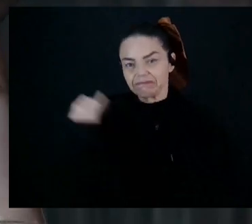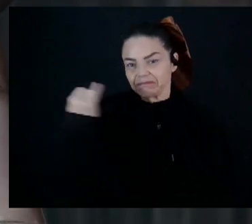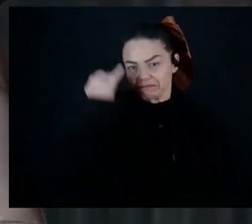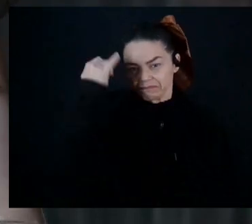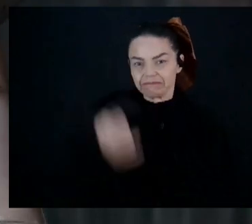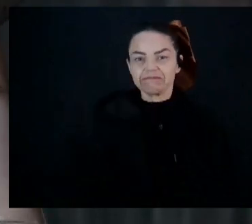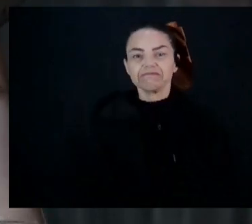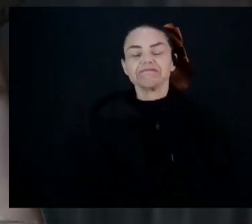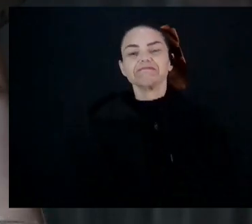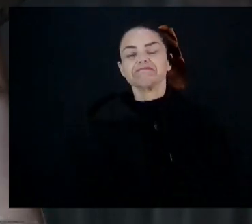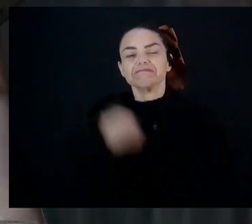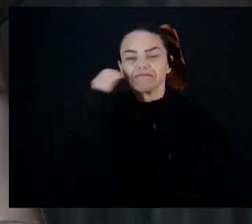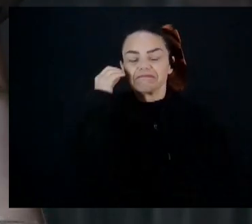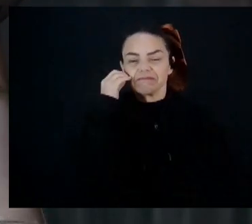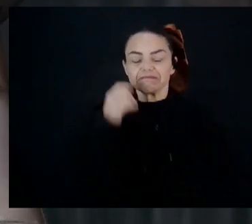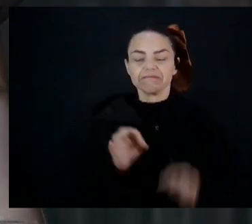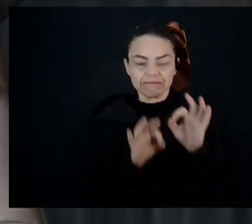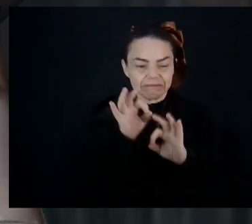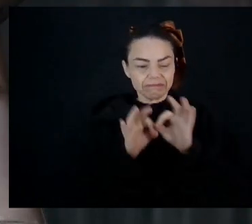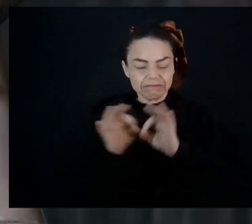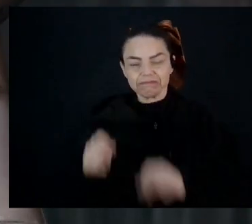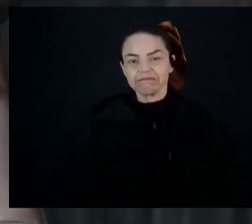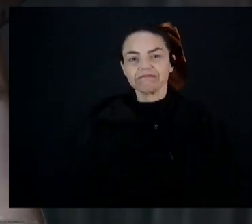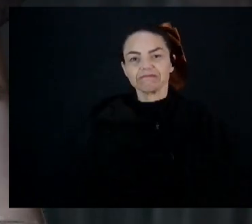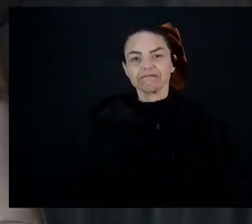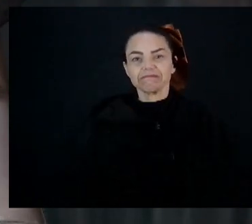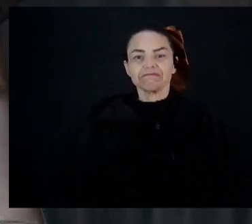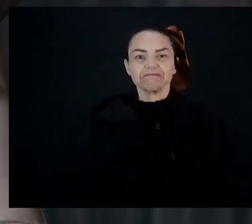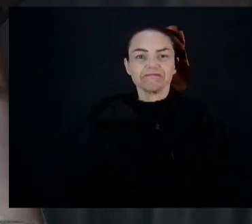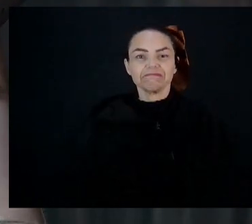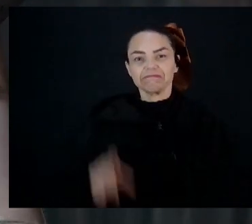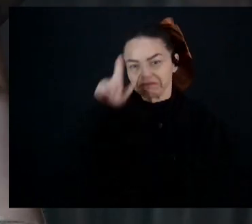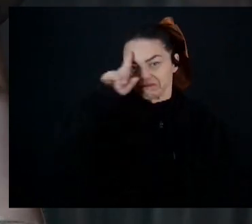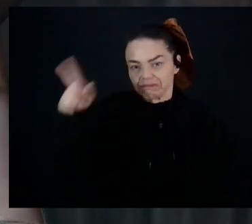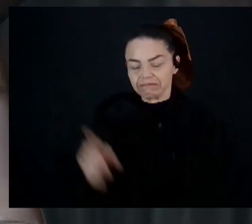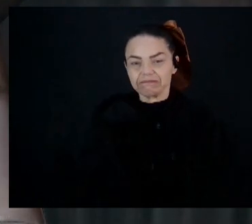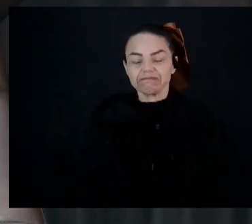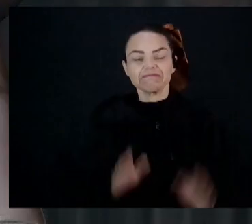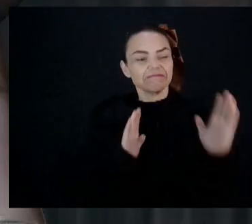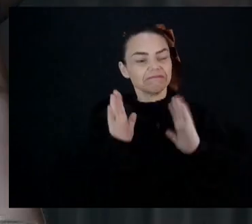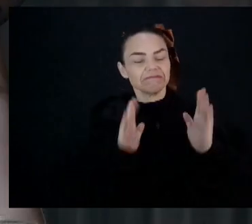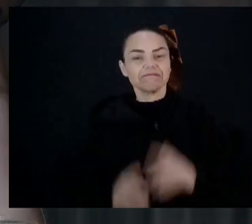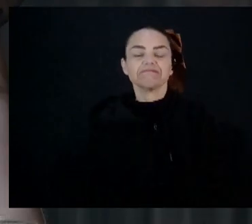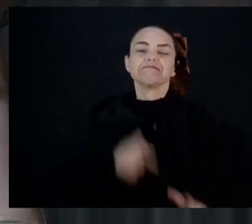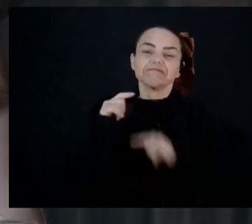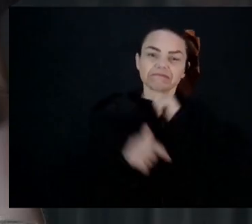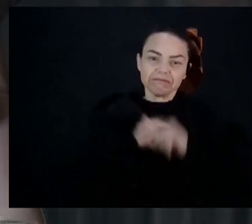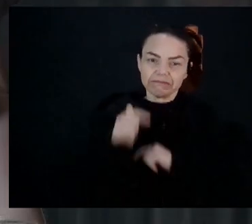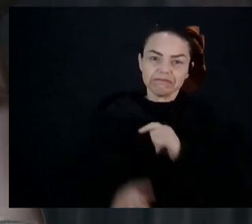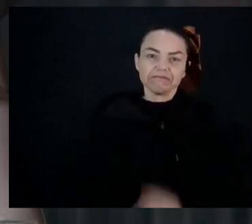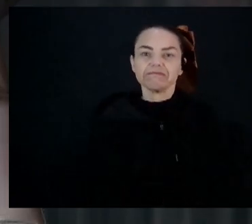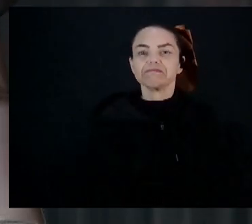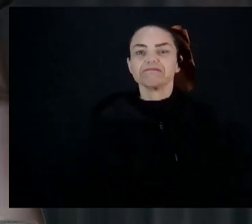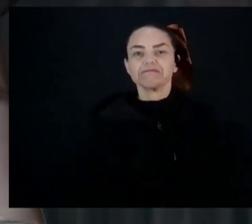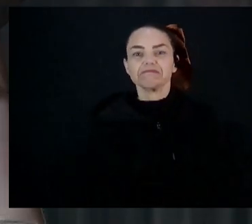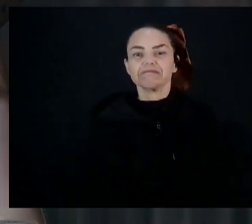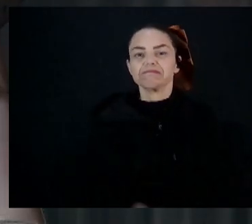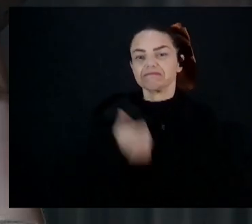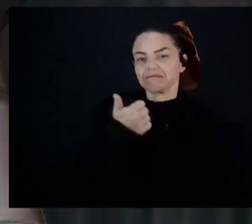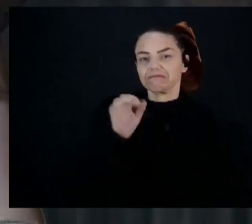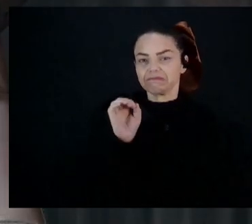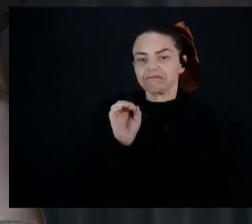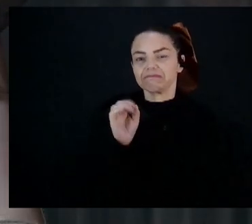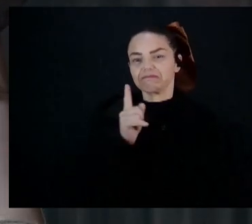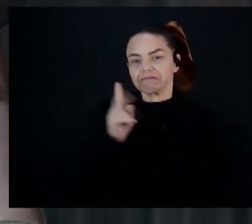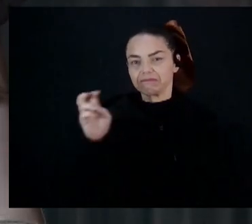tenta encaixar isso durante o seu dia, do seu momento mais ativo, né, que seja 10, 15 minutos durante